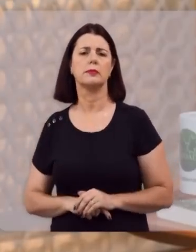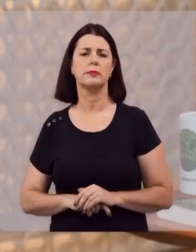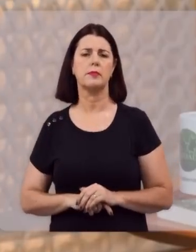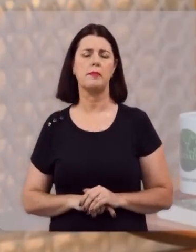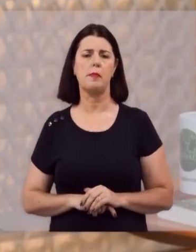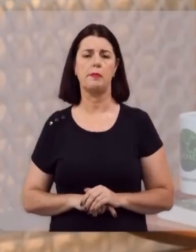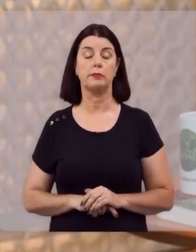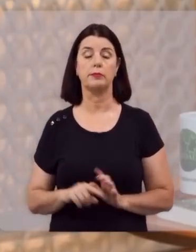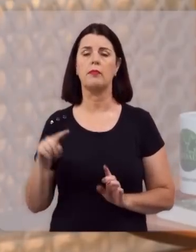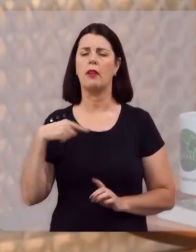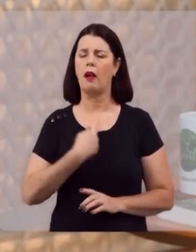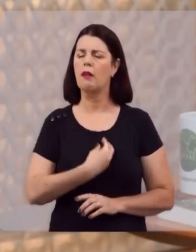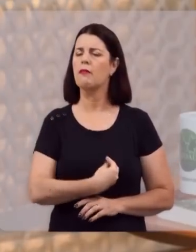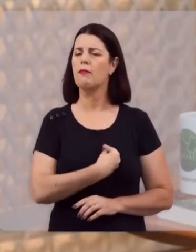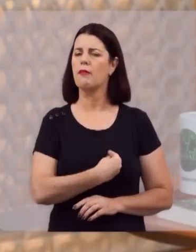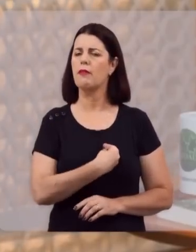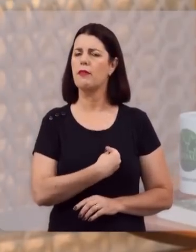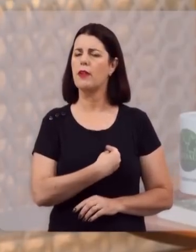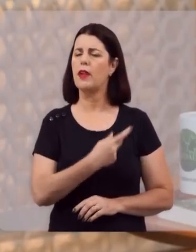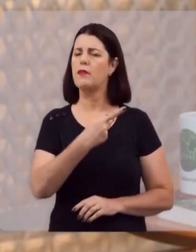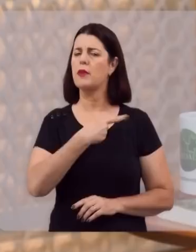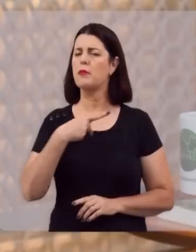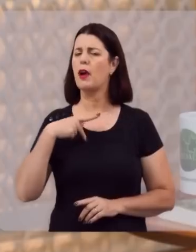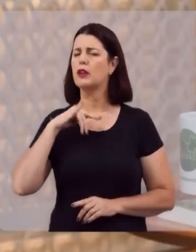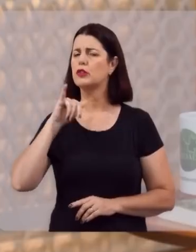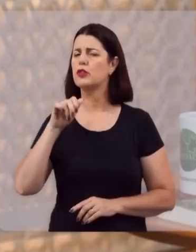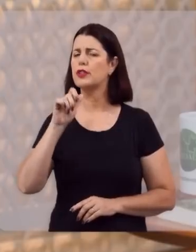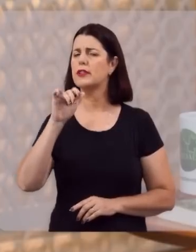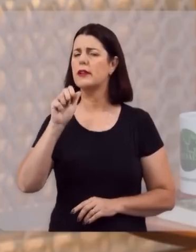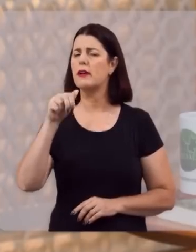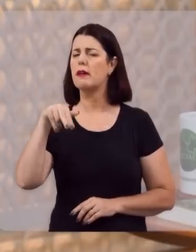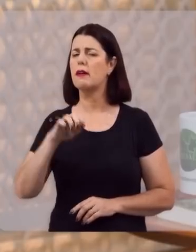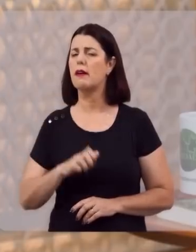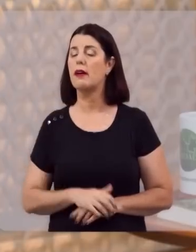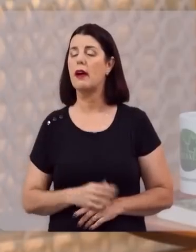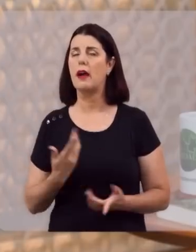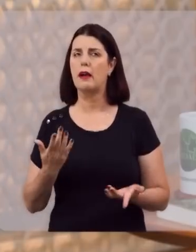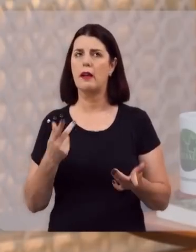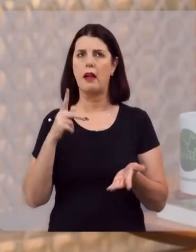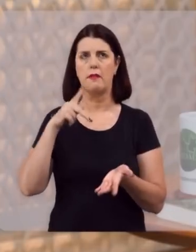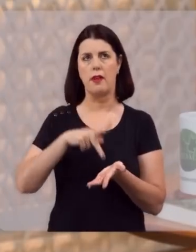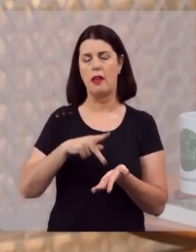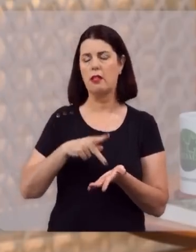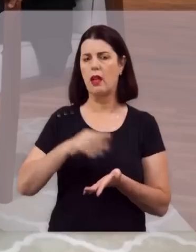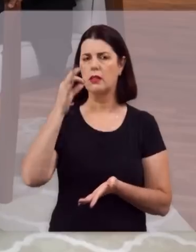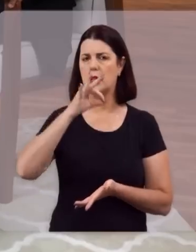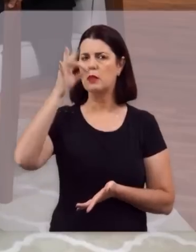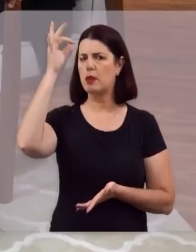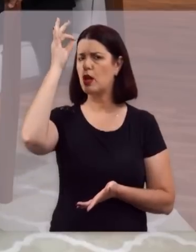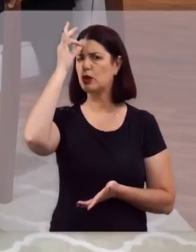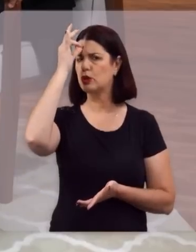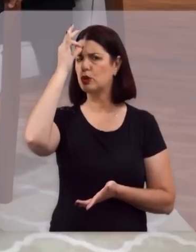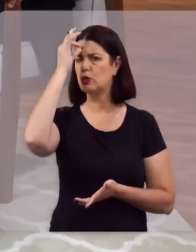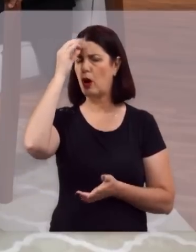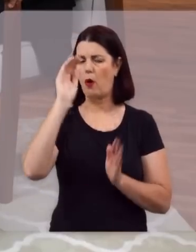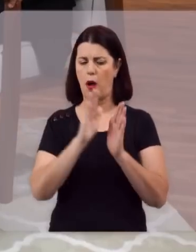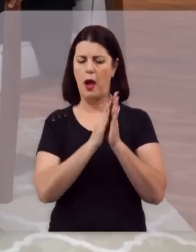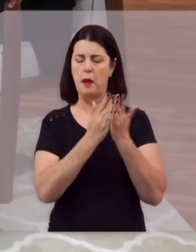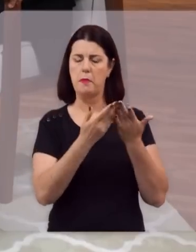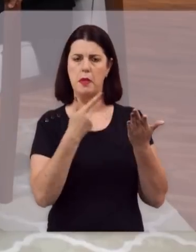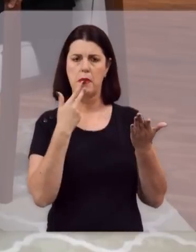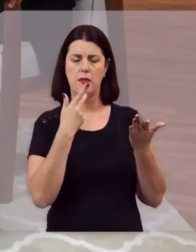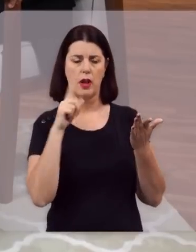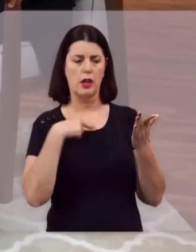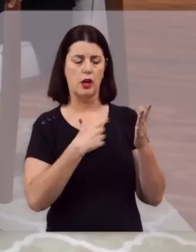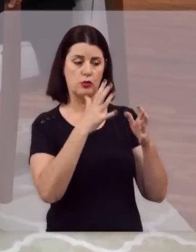perguntas. A gente vive, pastor Jean, em uma realidade que nós sabemos ela é espiritual. A própria Bíblia nos diz que a